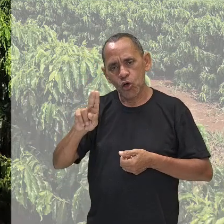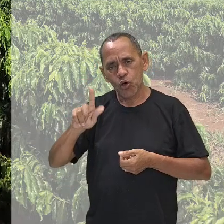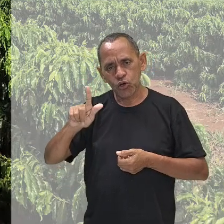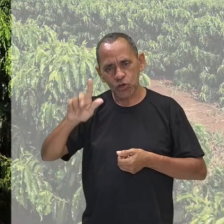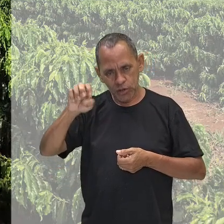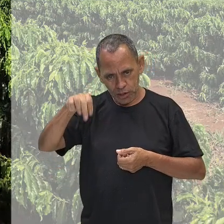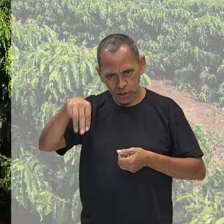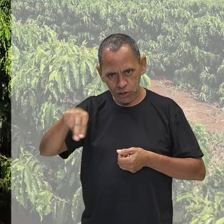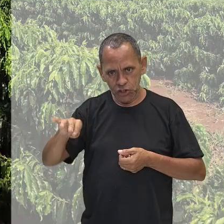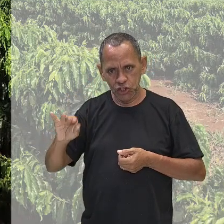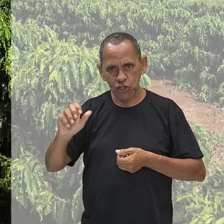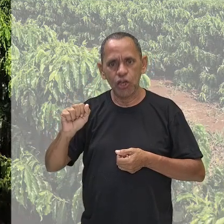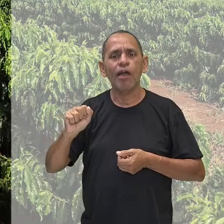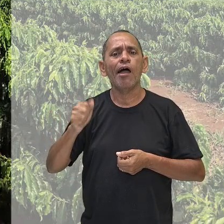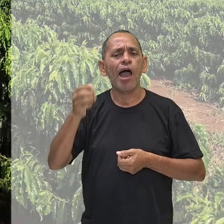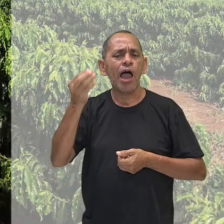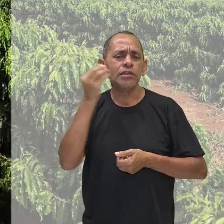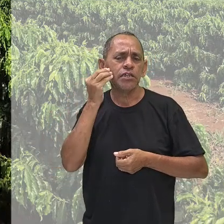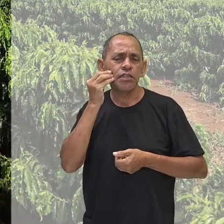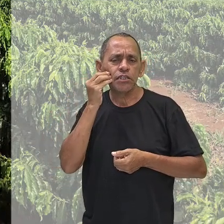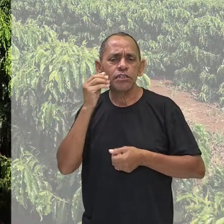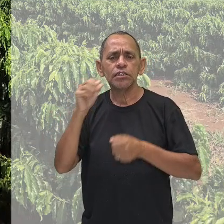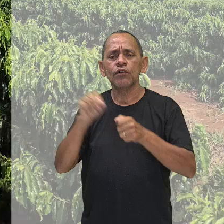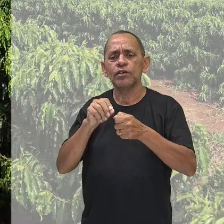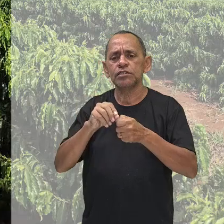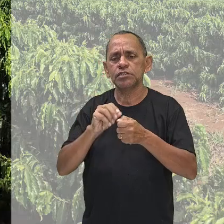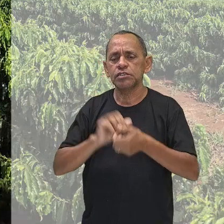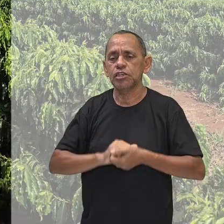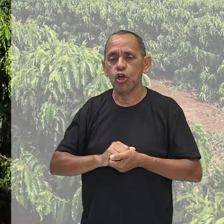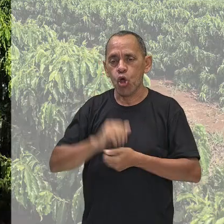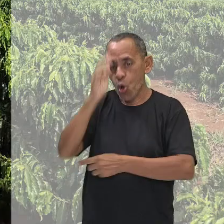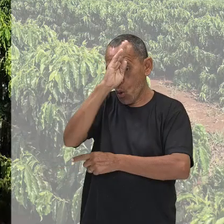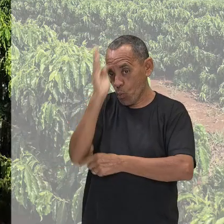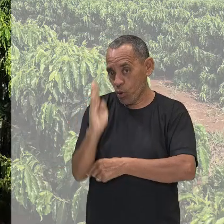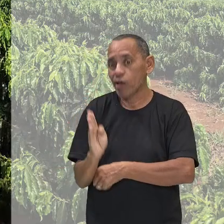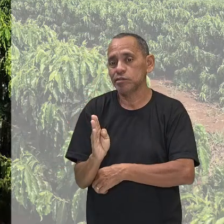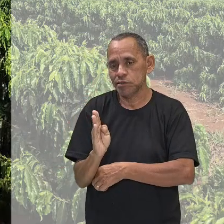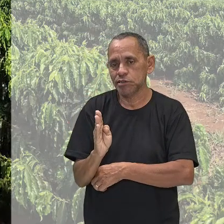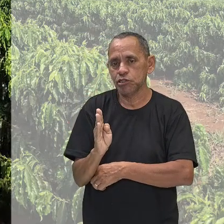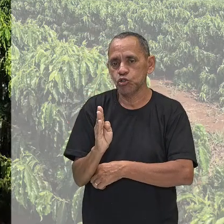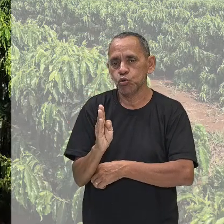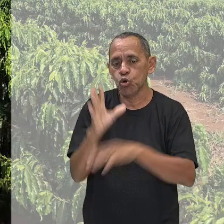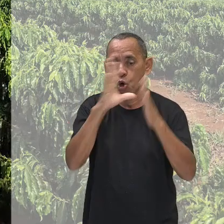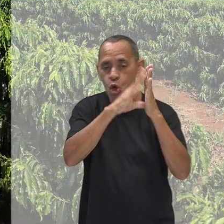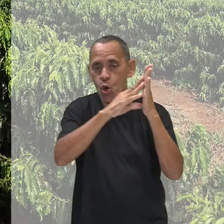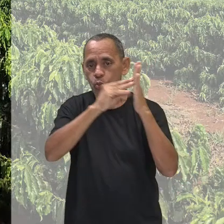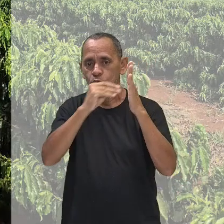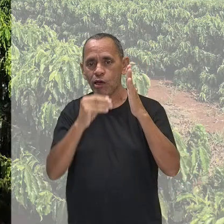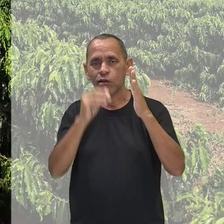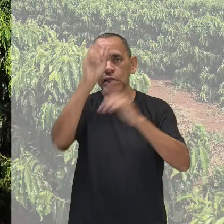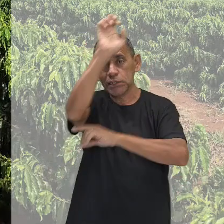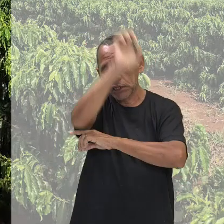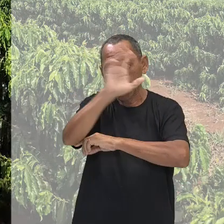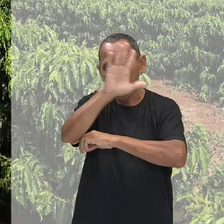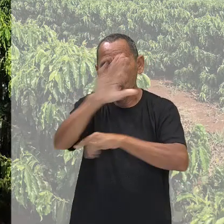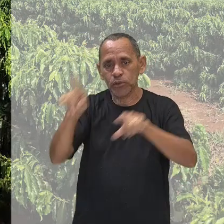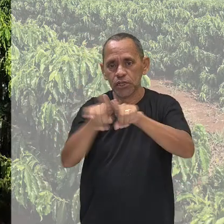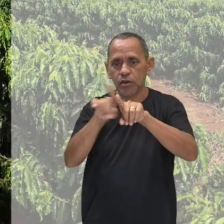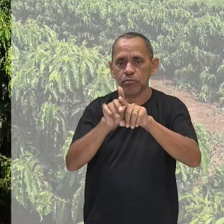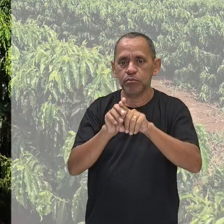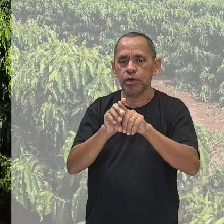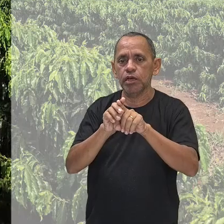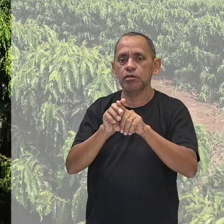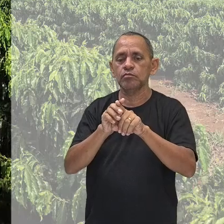de tentar fazer o Brasil um país de brancos aos moldes da Europa, ele vem sendo